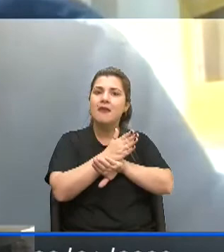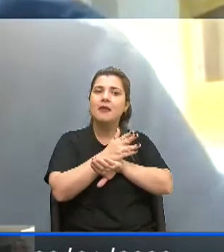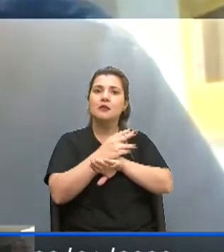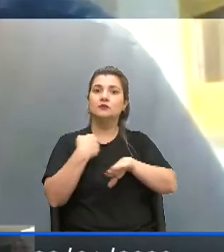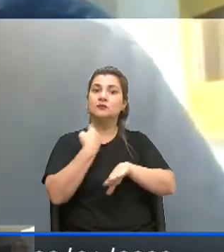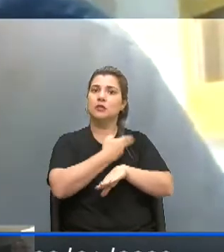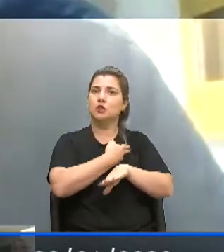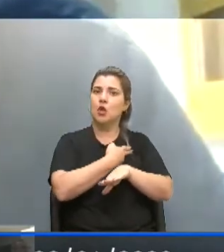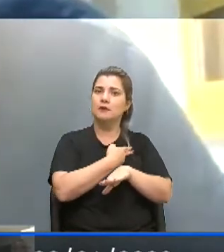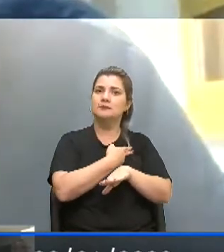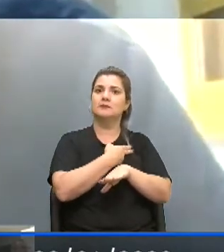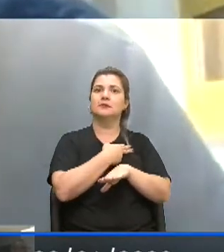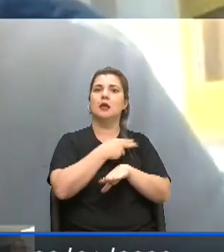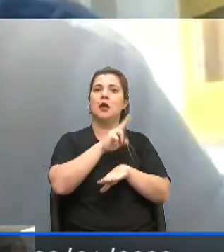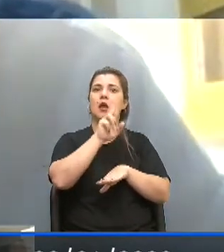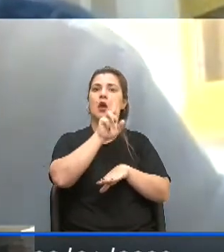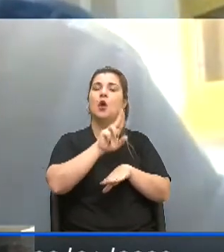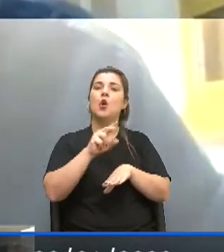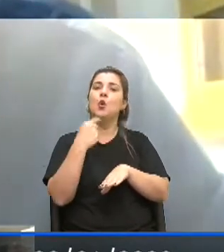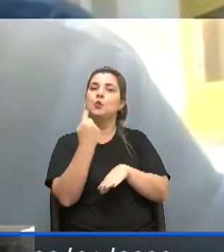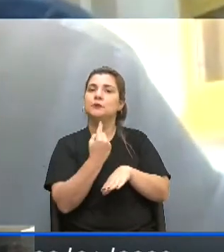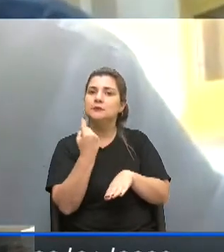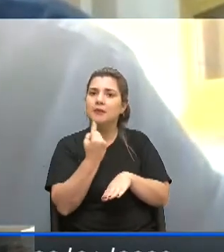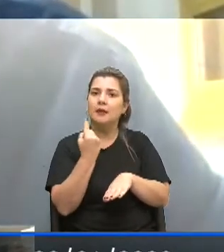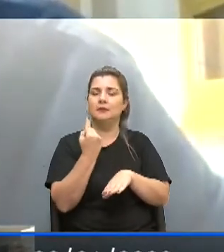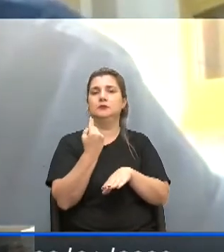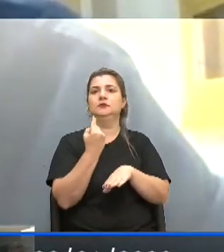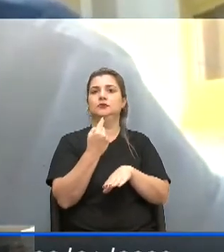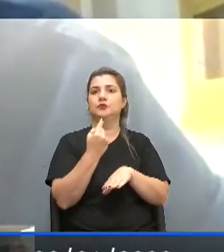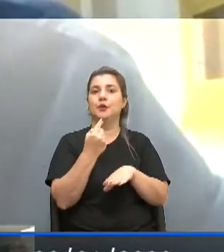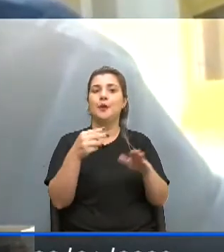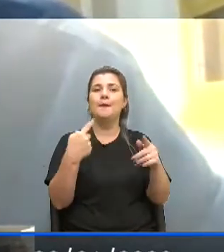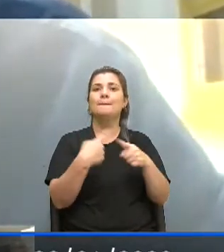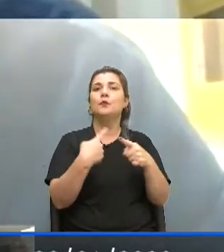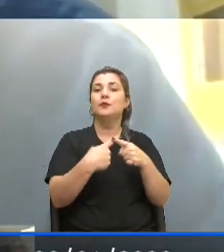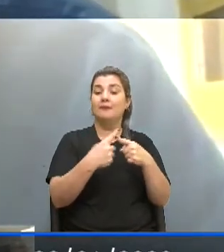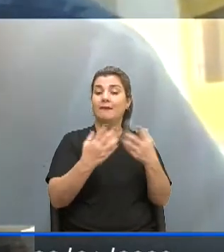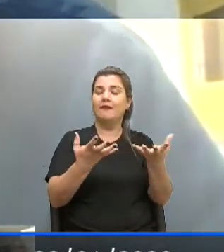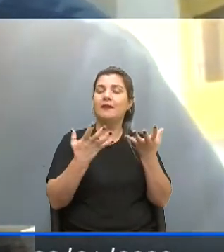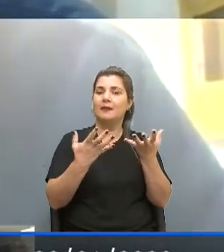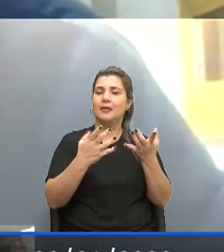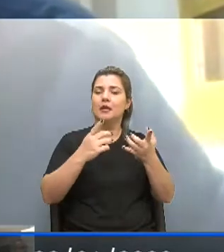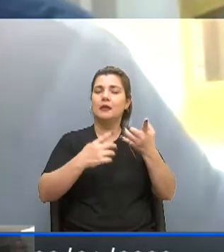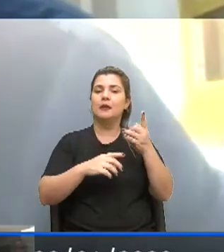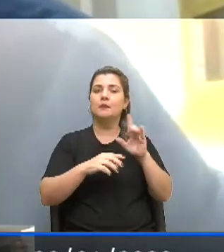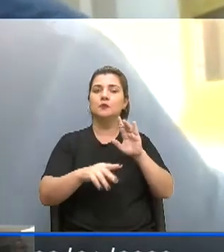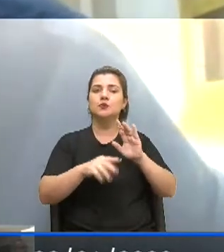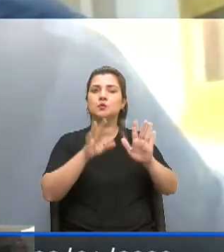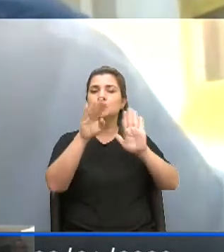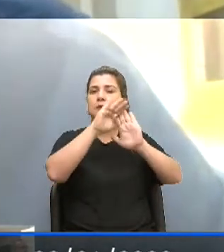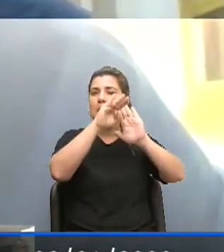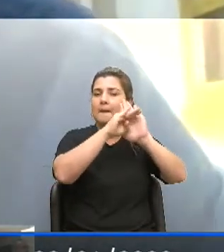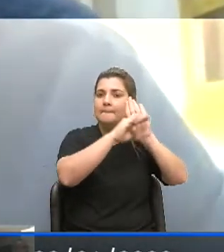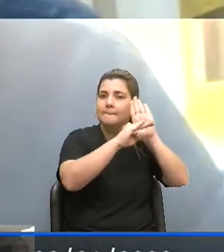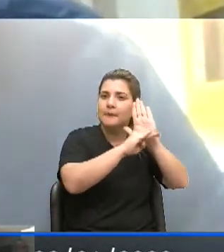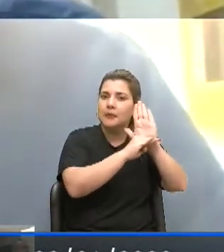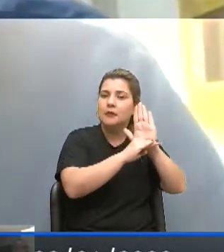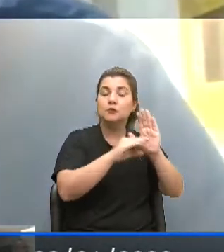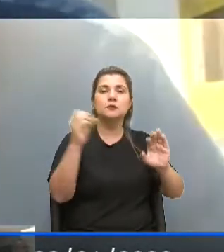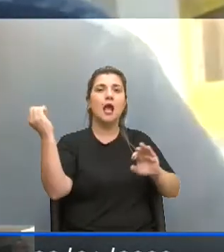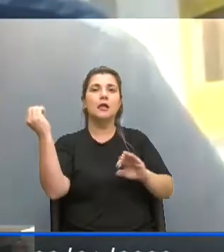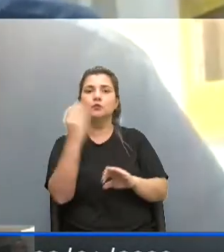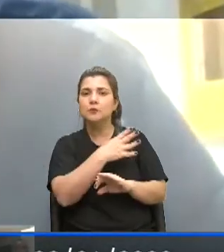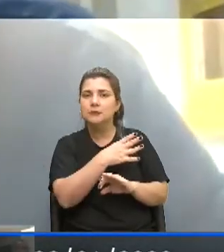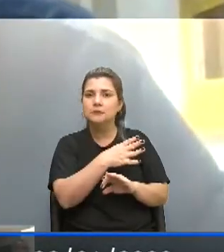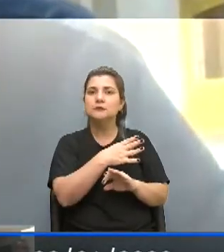diferente daquilo que... Até porque nós criamos os nossos planos de contingências, atualizamos eles de forma diária e